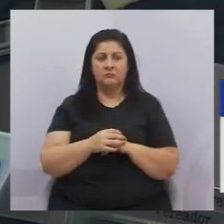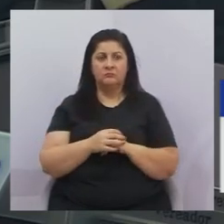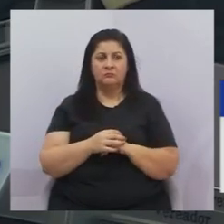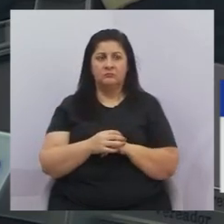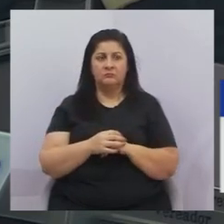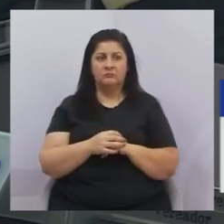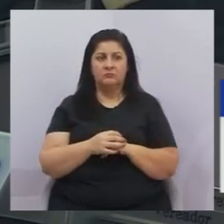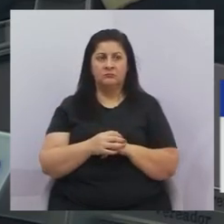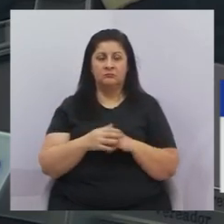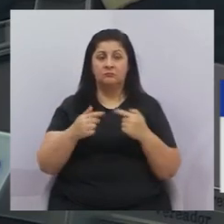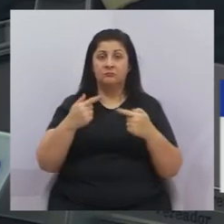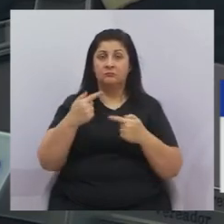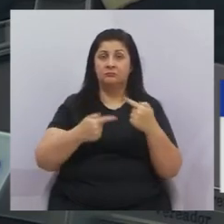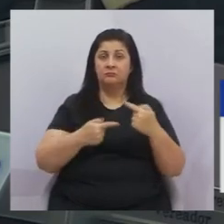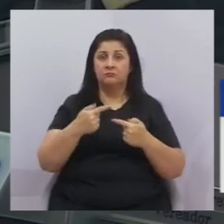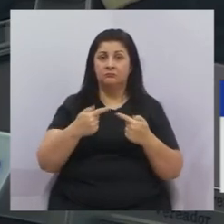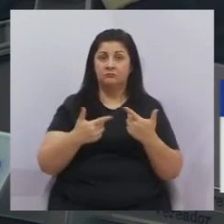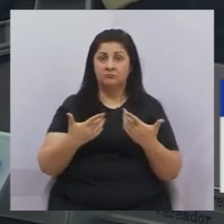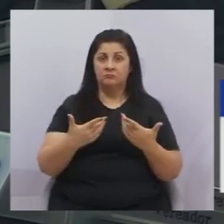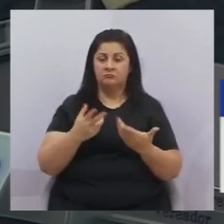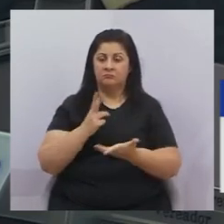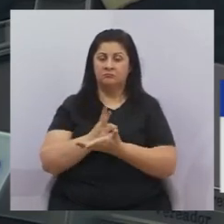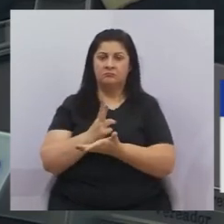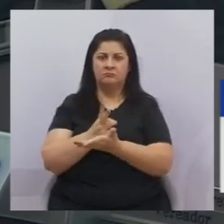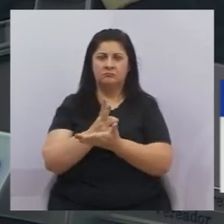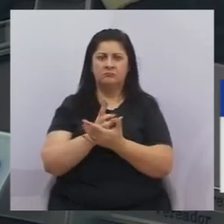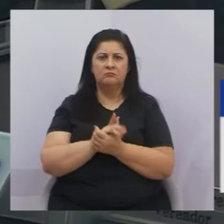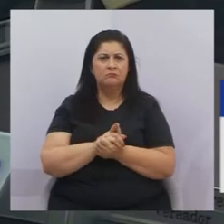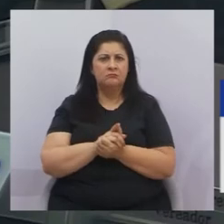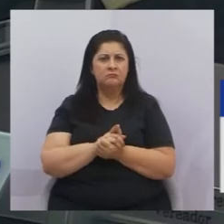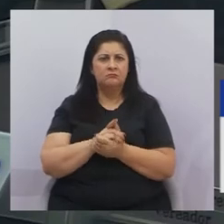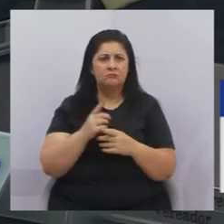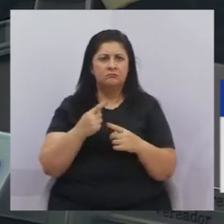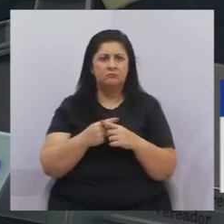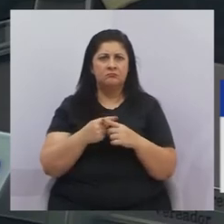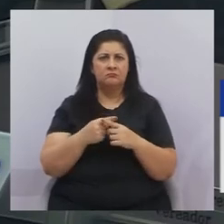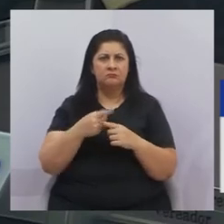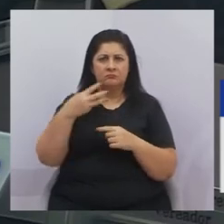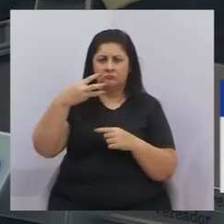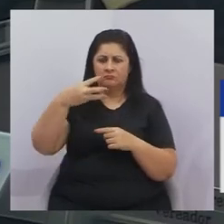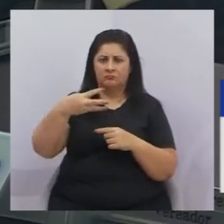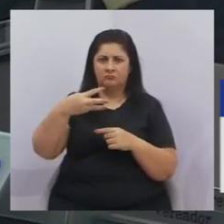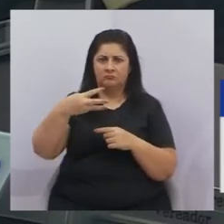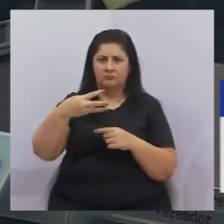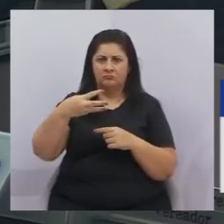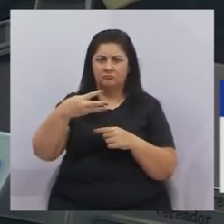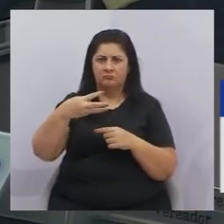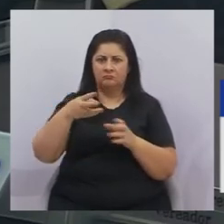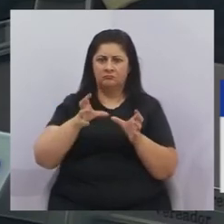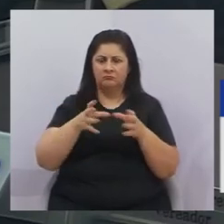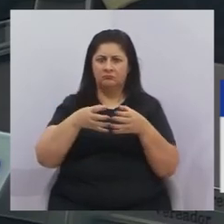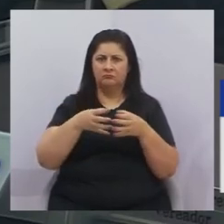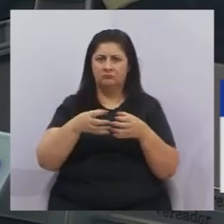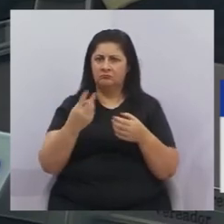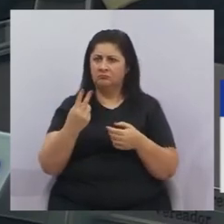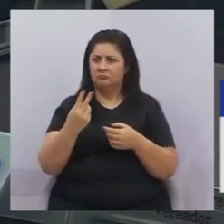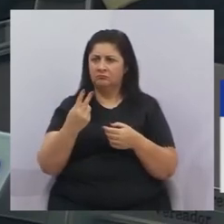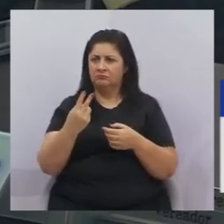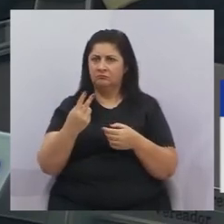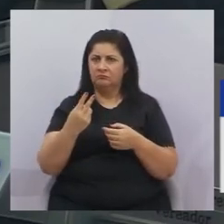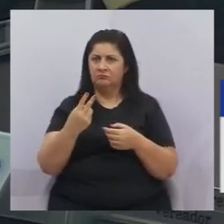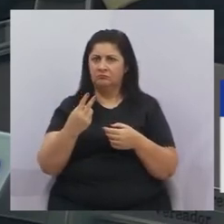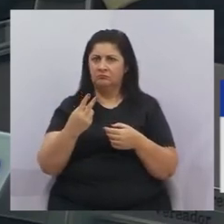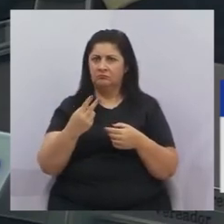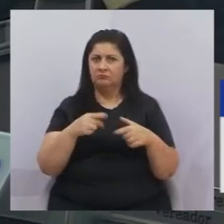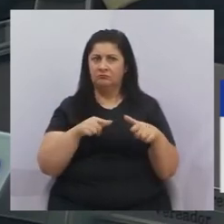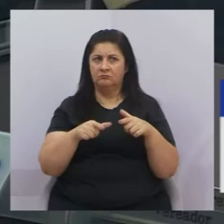Uma política pública com continuísmo. Por quê? São três cargos em comissão, duas funções gratificadas. E